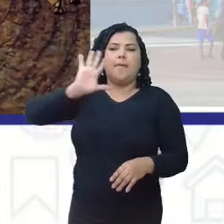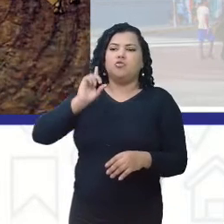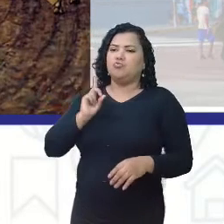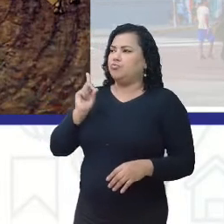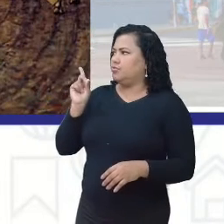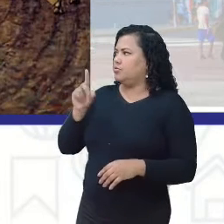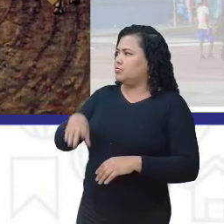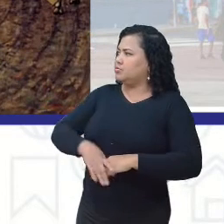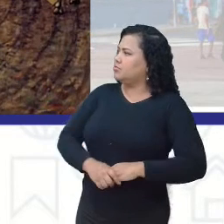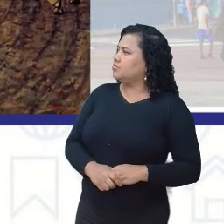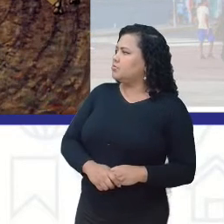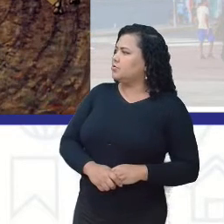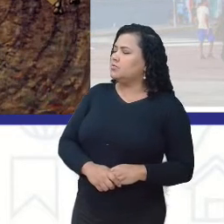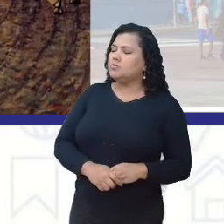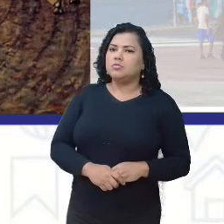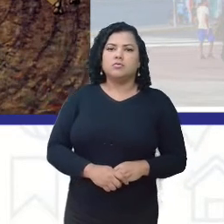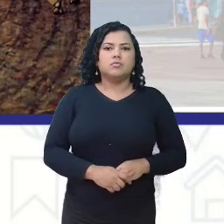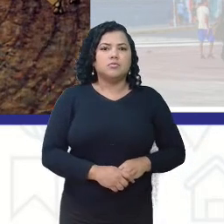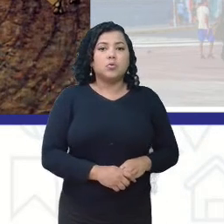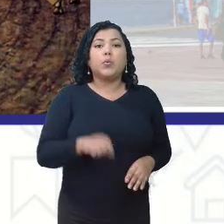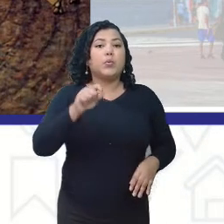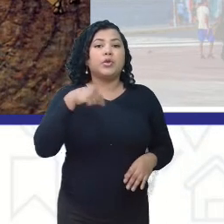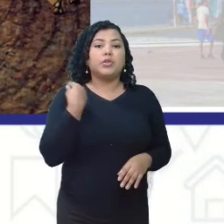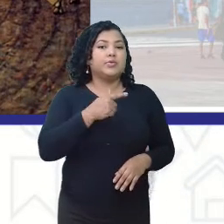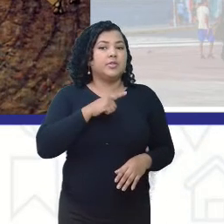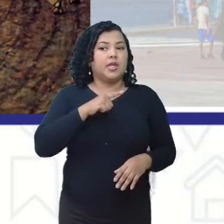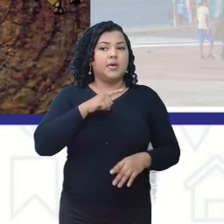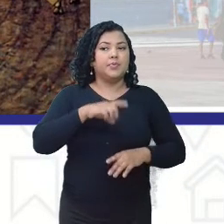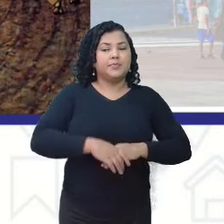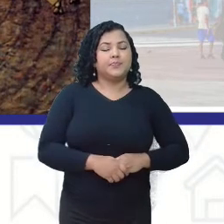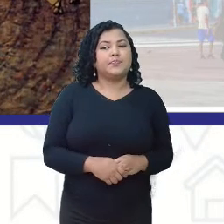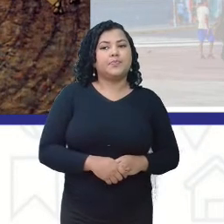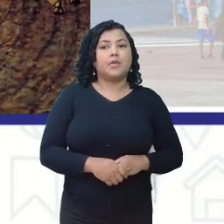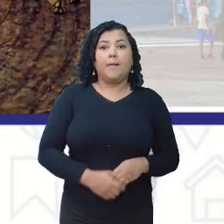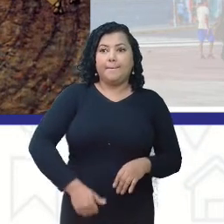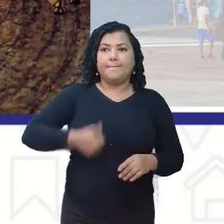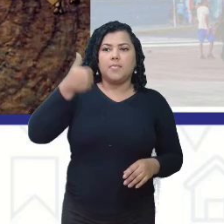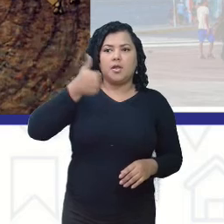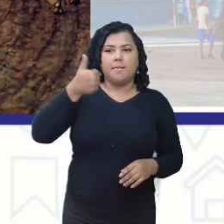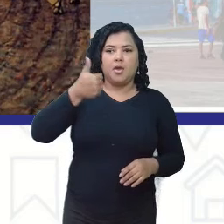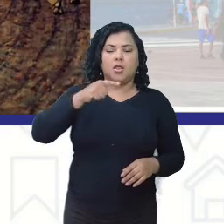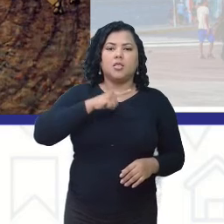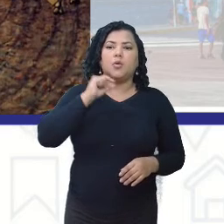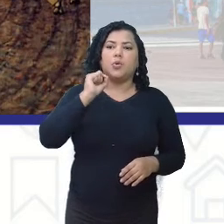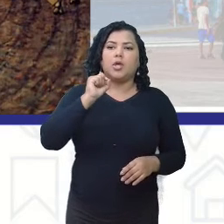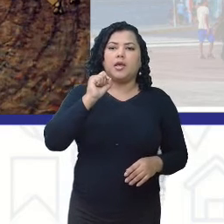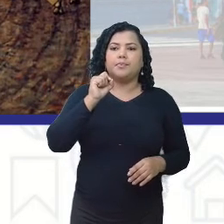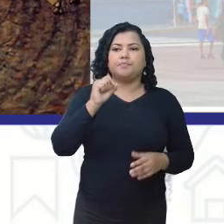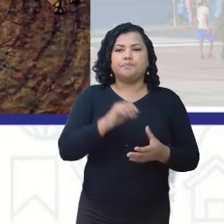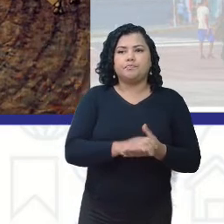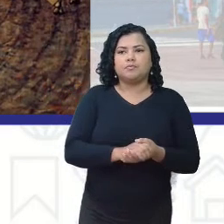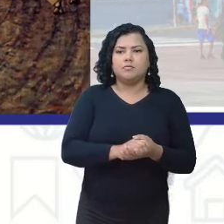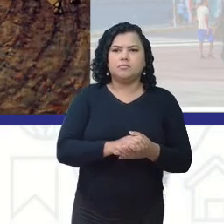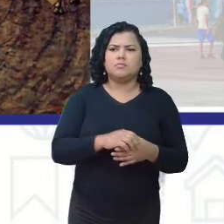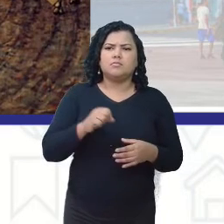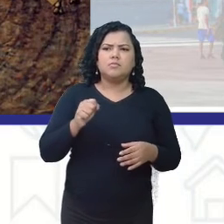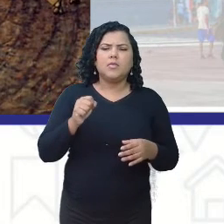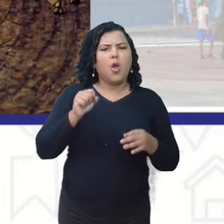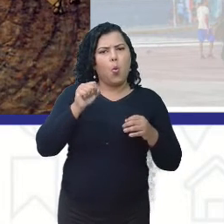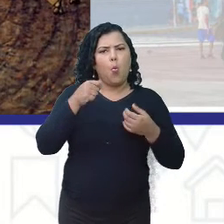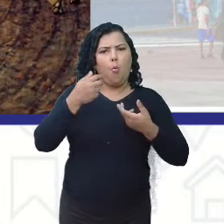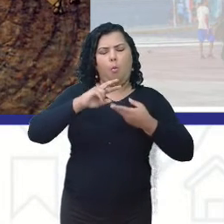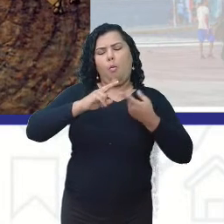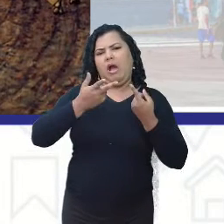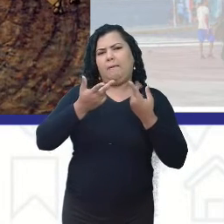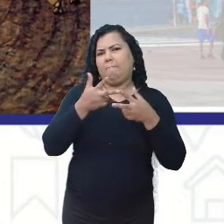analisar? Vejam, o que é que nós temos aqui? Nós observamos, primeiramente, né, que nós temos aqui uma engenhoca